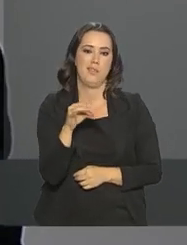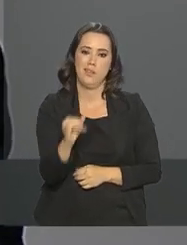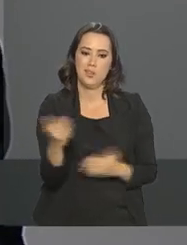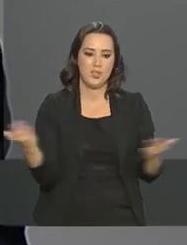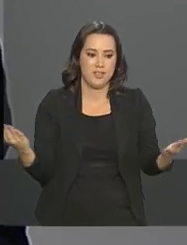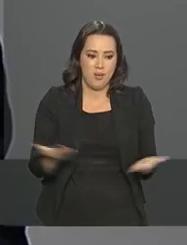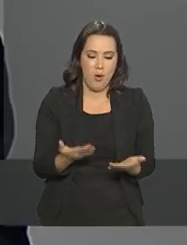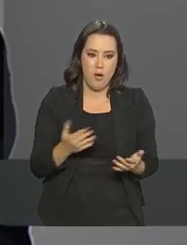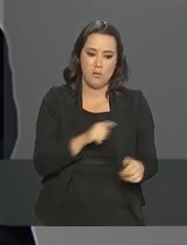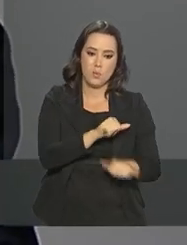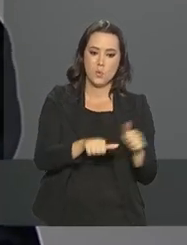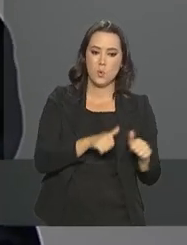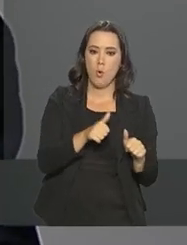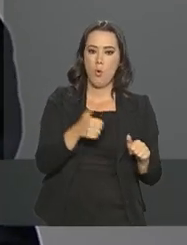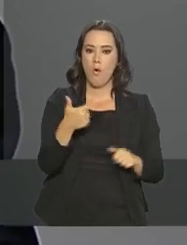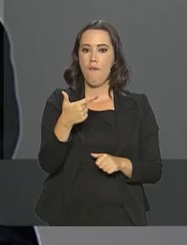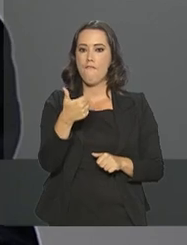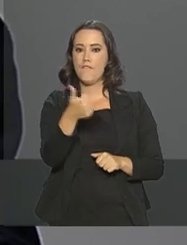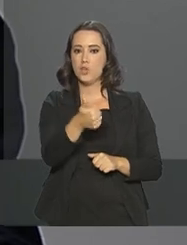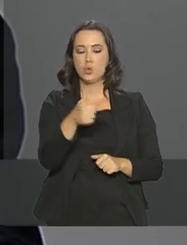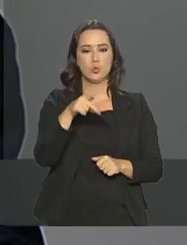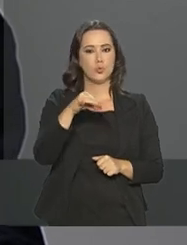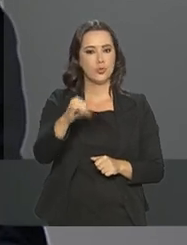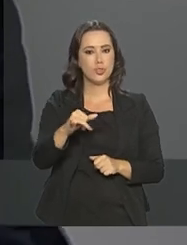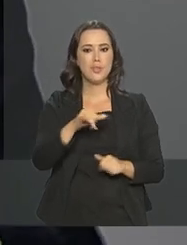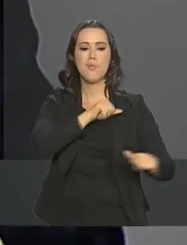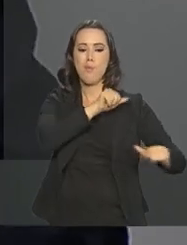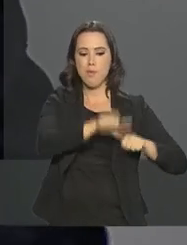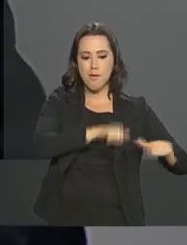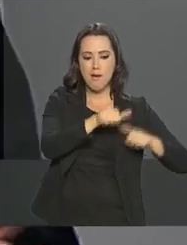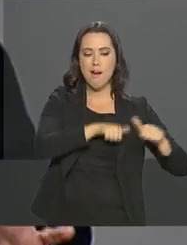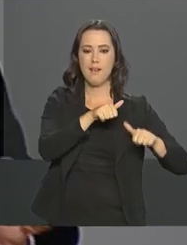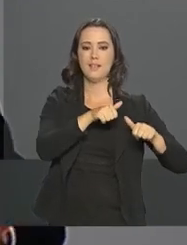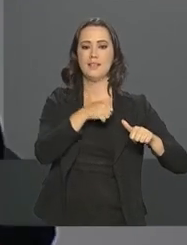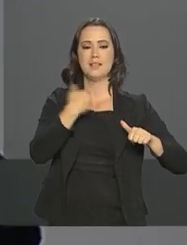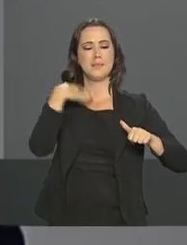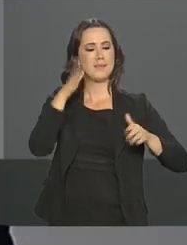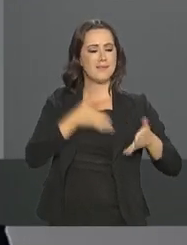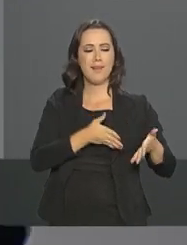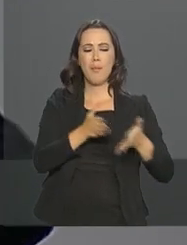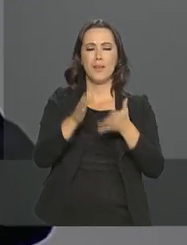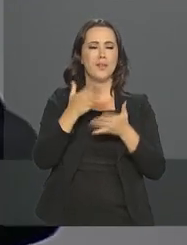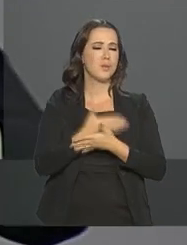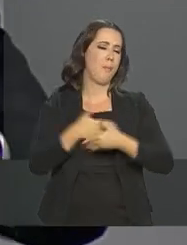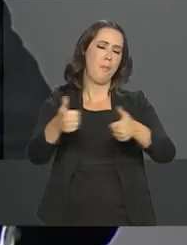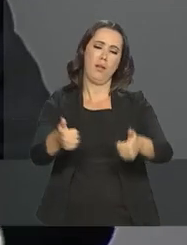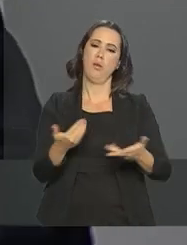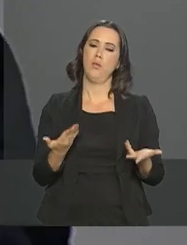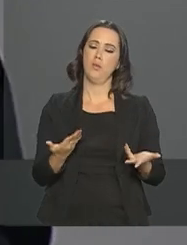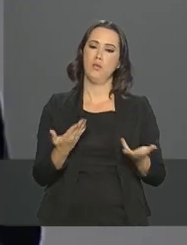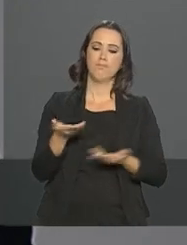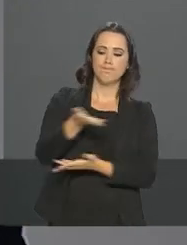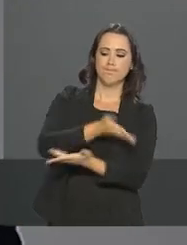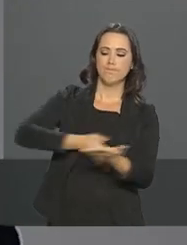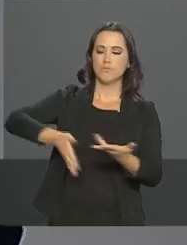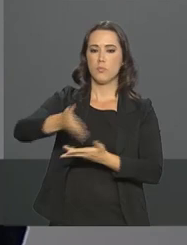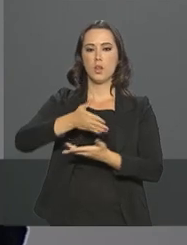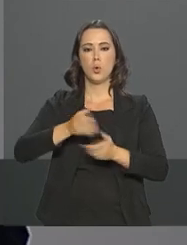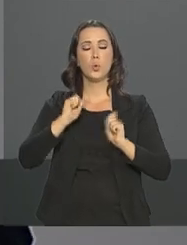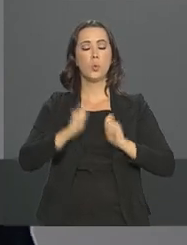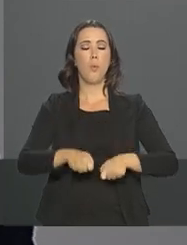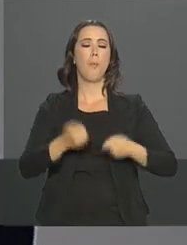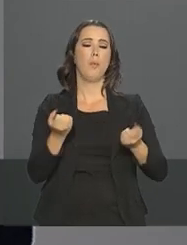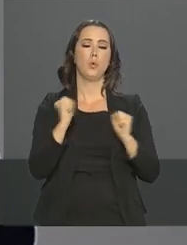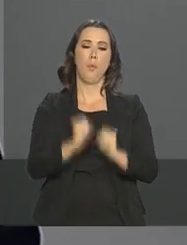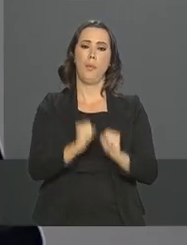para 21 dias praticamente já em vários estados estão são caminhos que vão melhorando a relação do poder